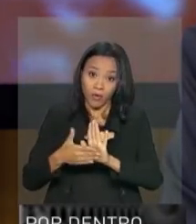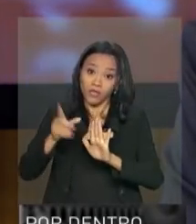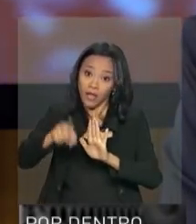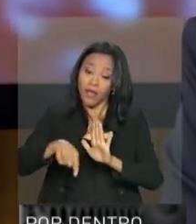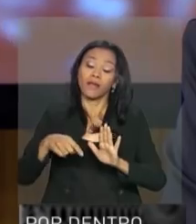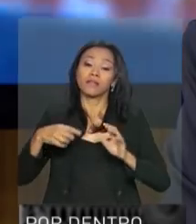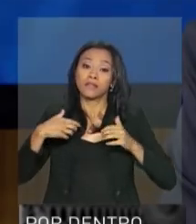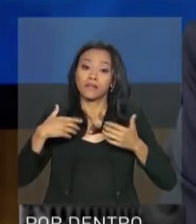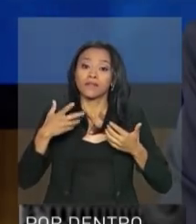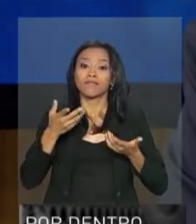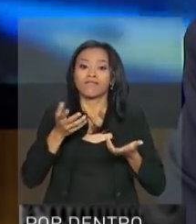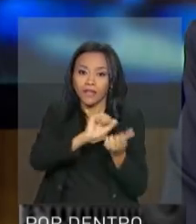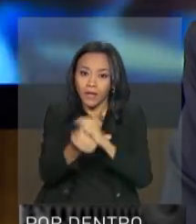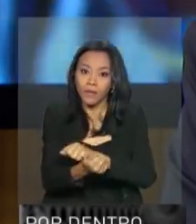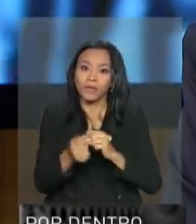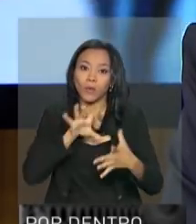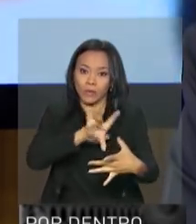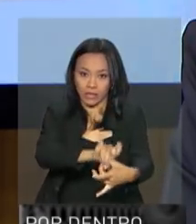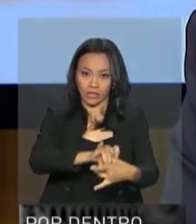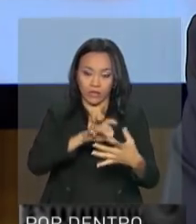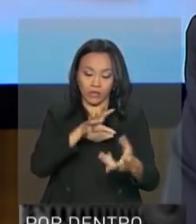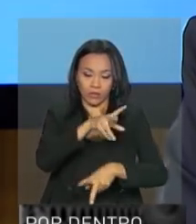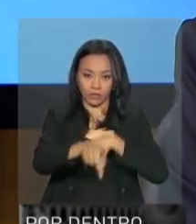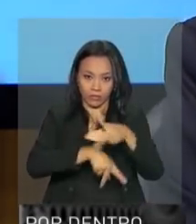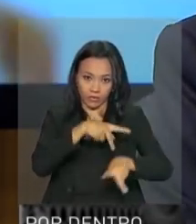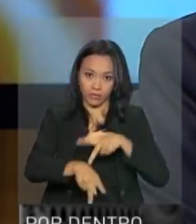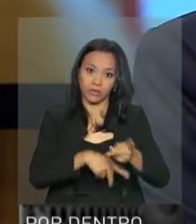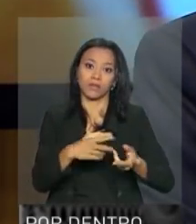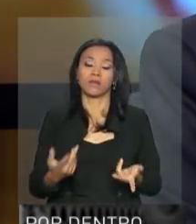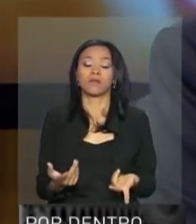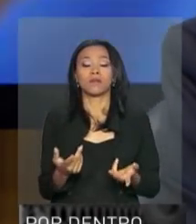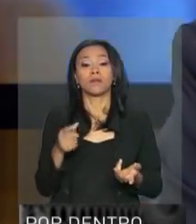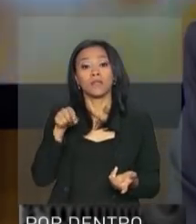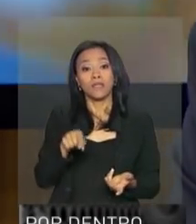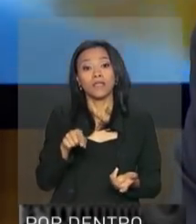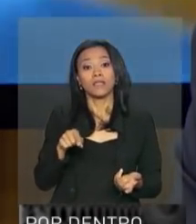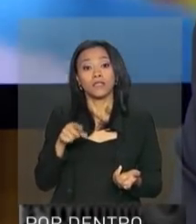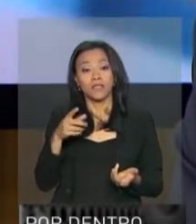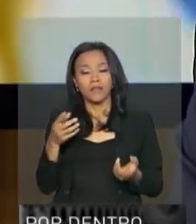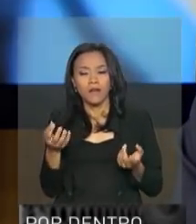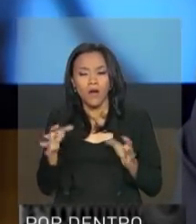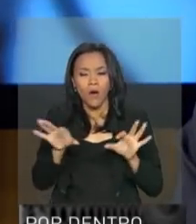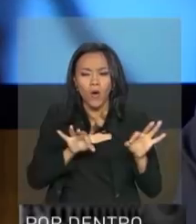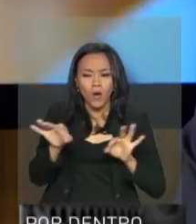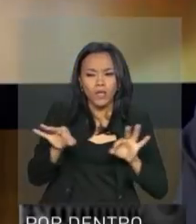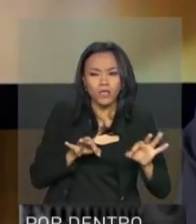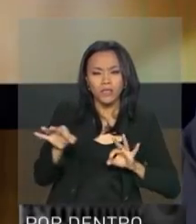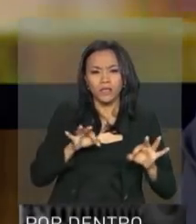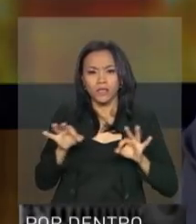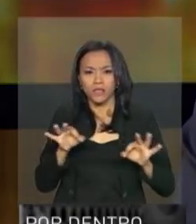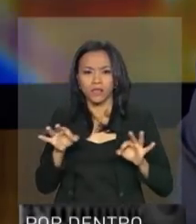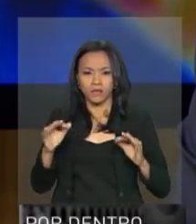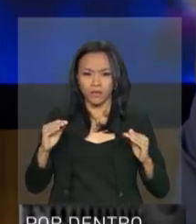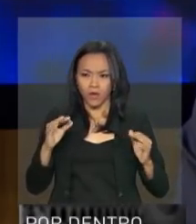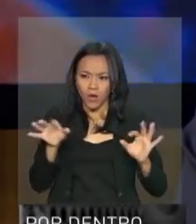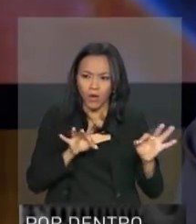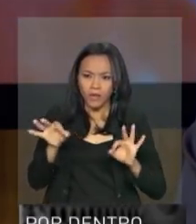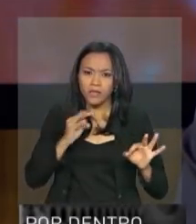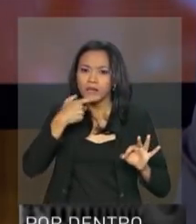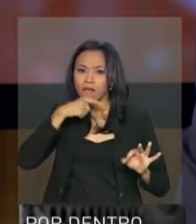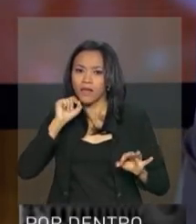que, cada vez mais, esse sistema possa ser sustentado, fazendo uma equalização de ativos e inativos. Mas,